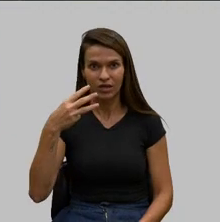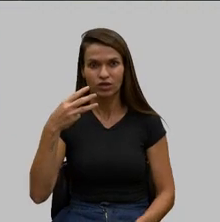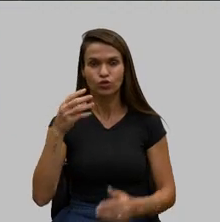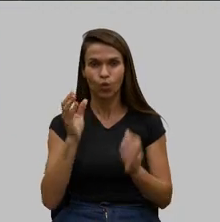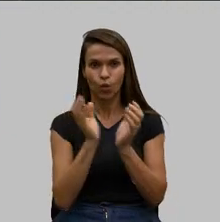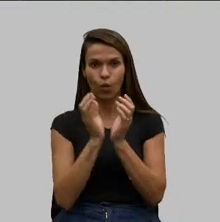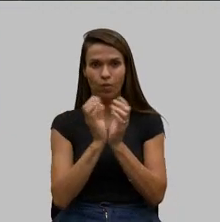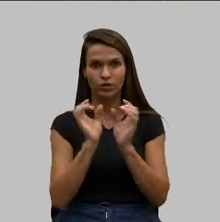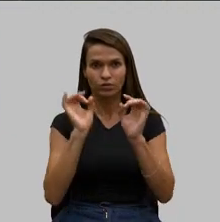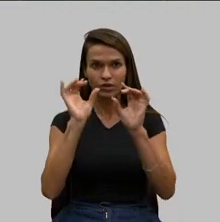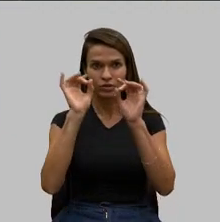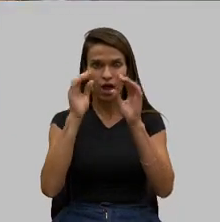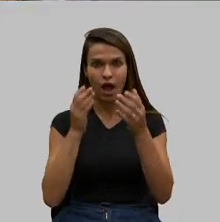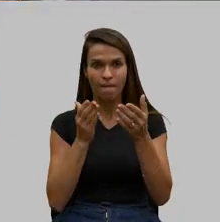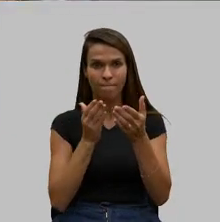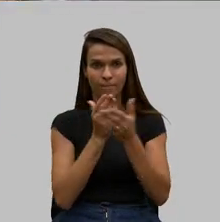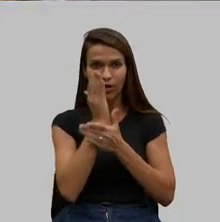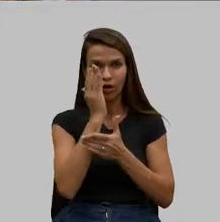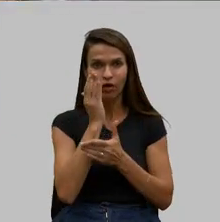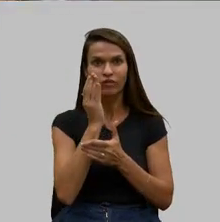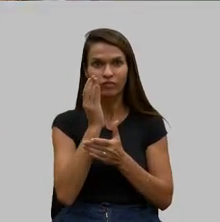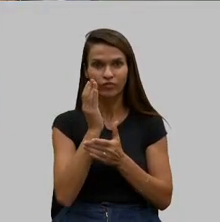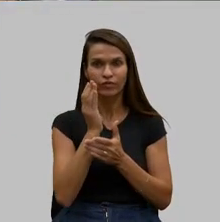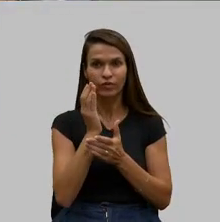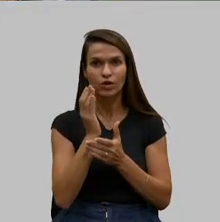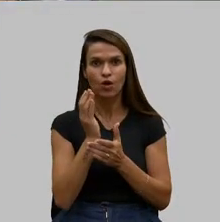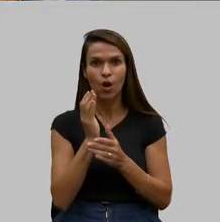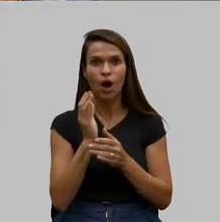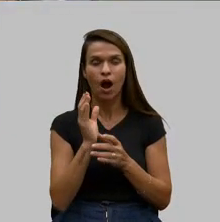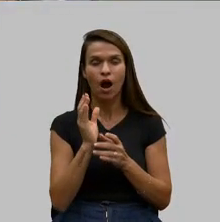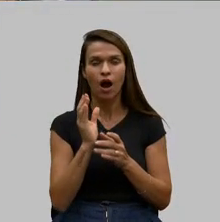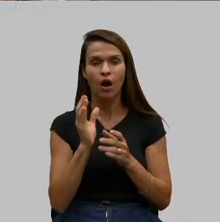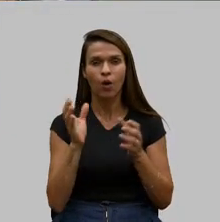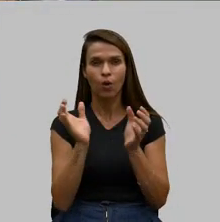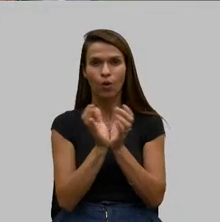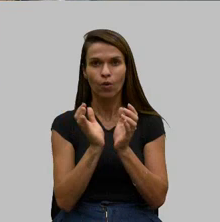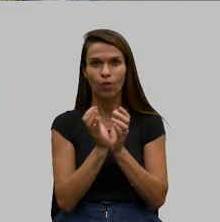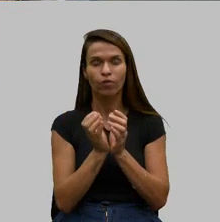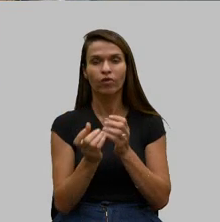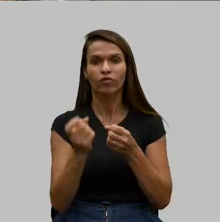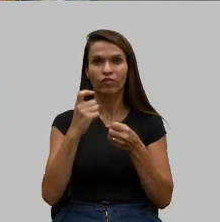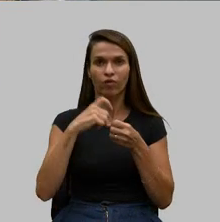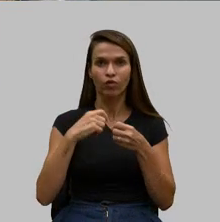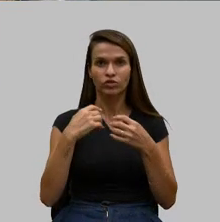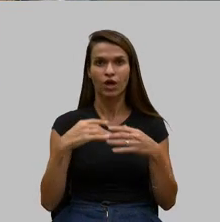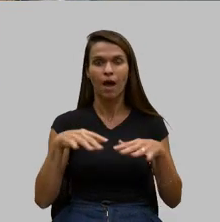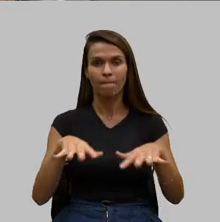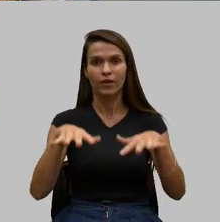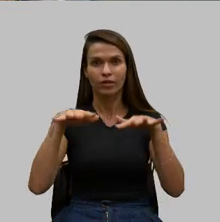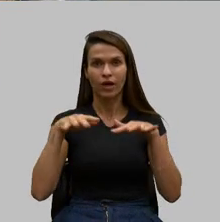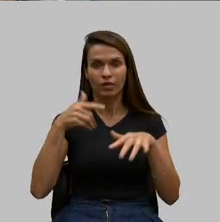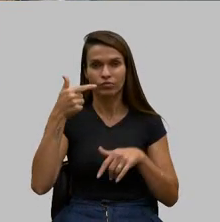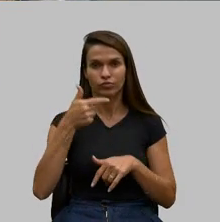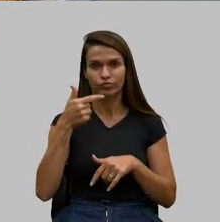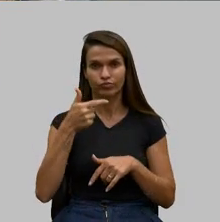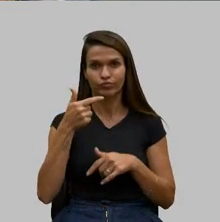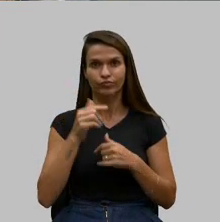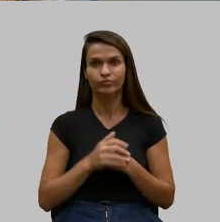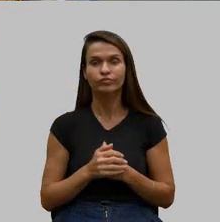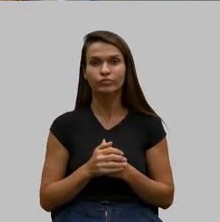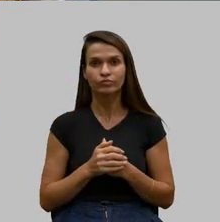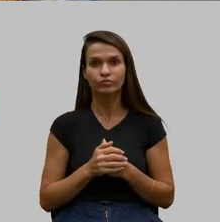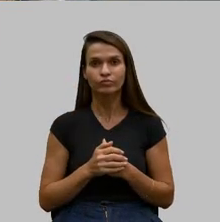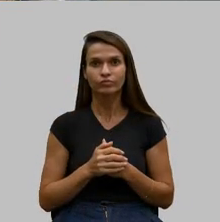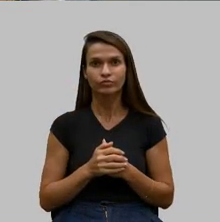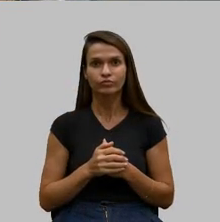a gente aprove em comissão segundo turno mais rápido possível e volte a plenário pro segundo turno eh nós estamos caminhando